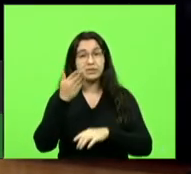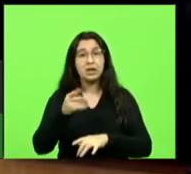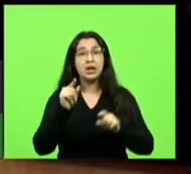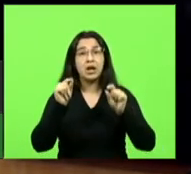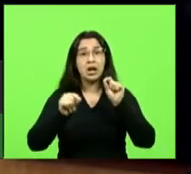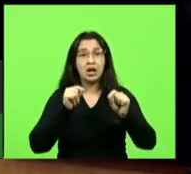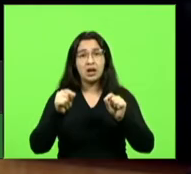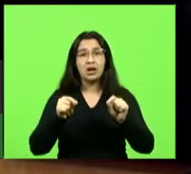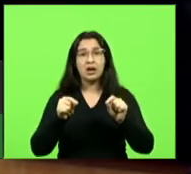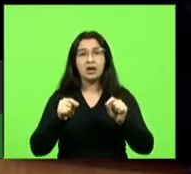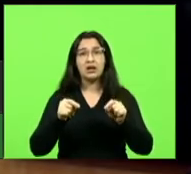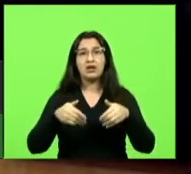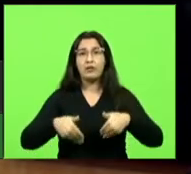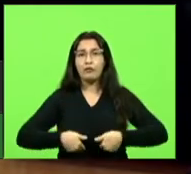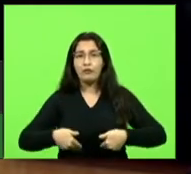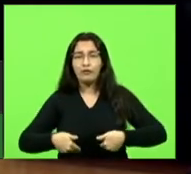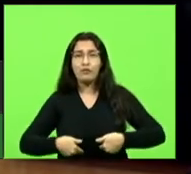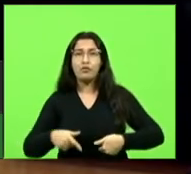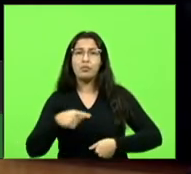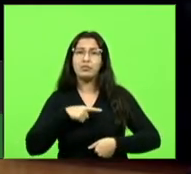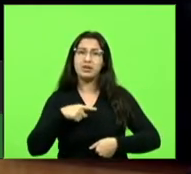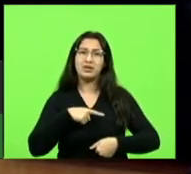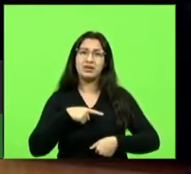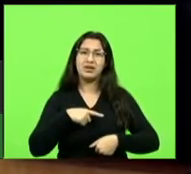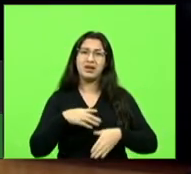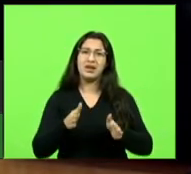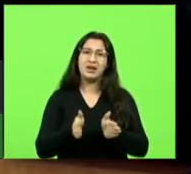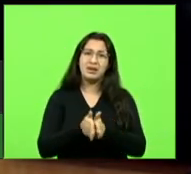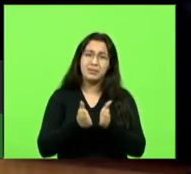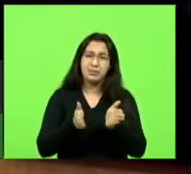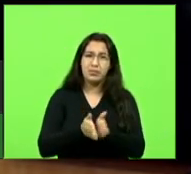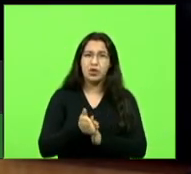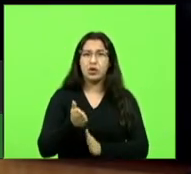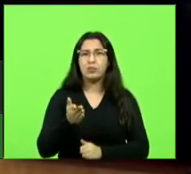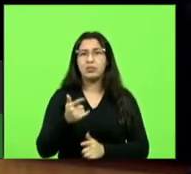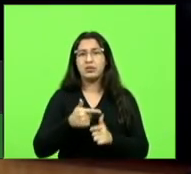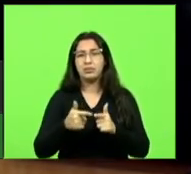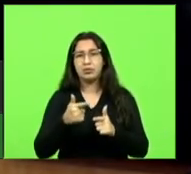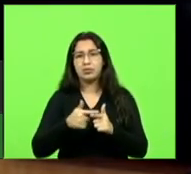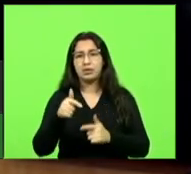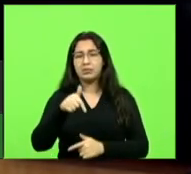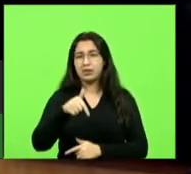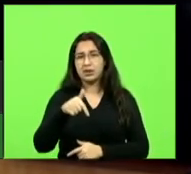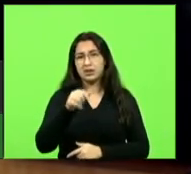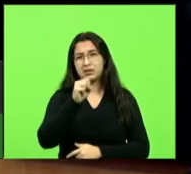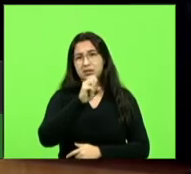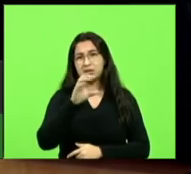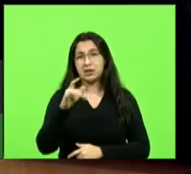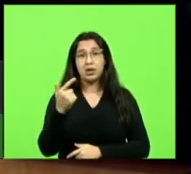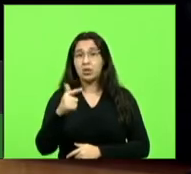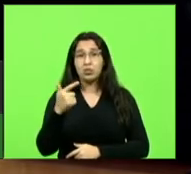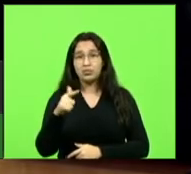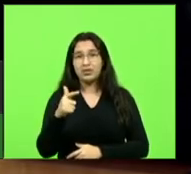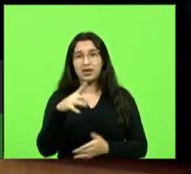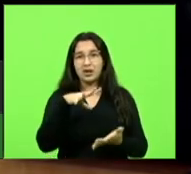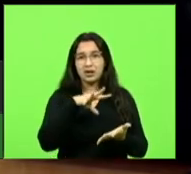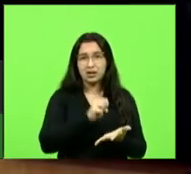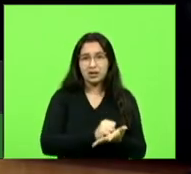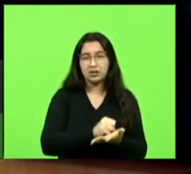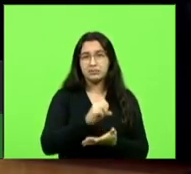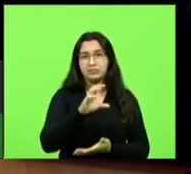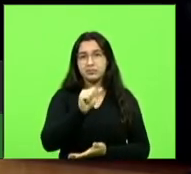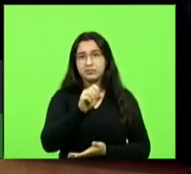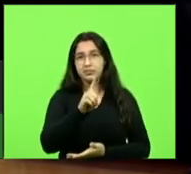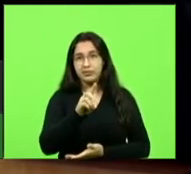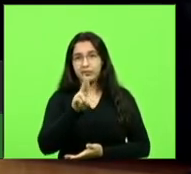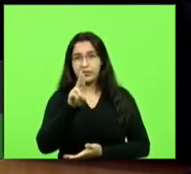fome, necessidade em Santa Catarina, não está em Cade Único, não aparece diante do